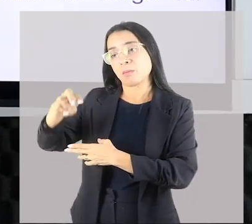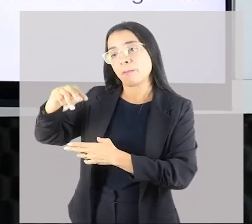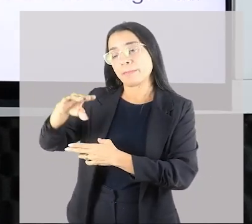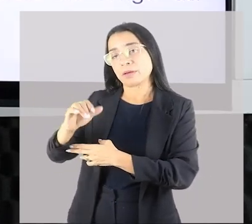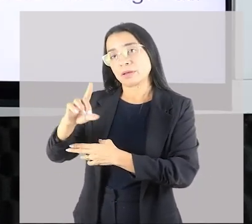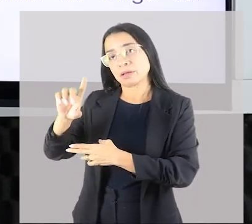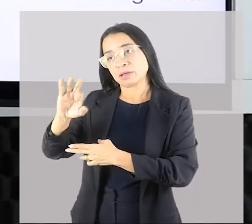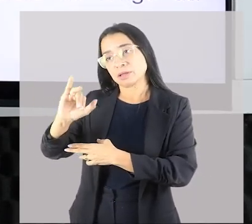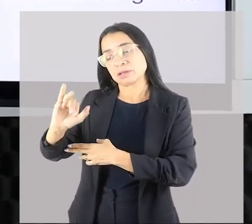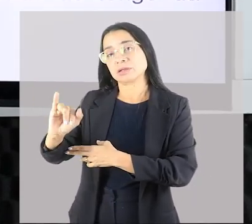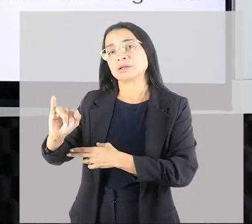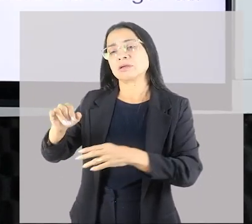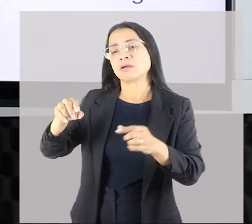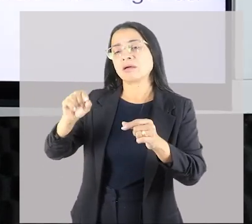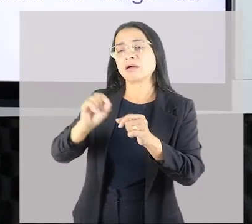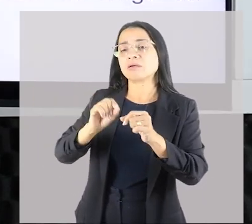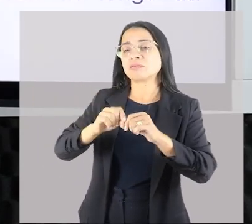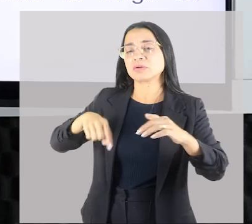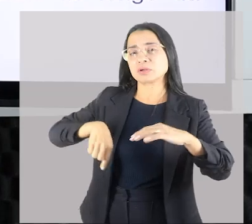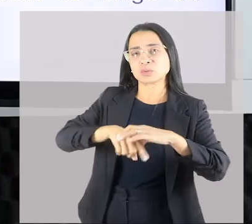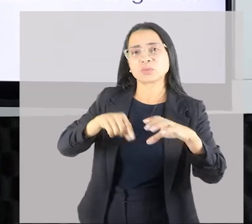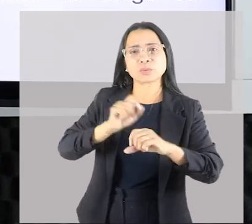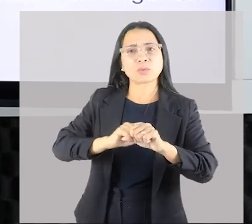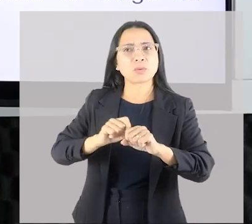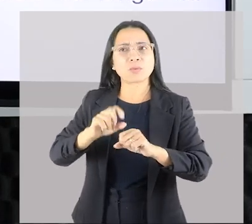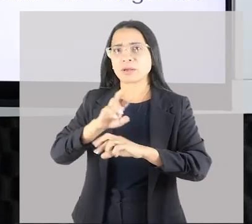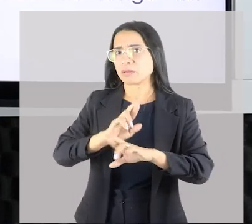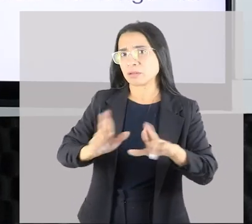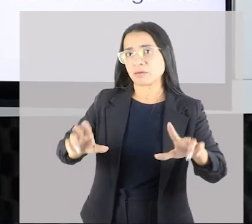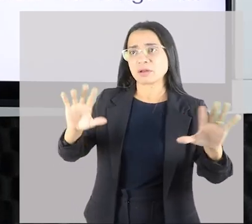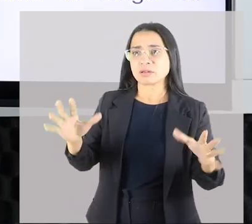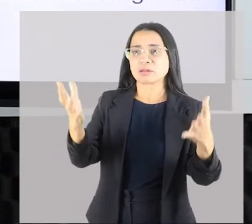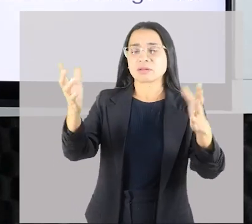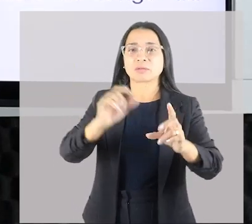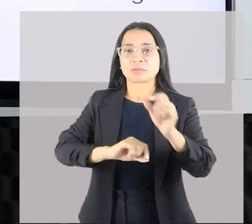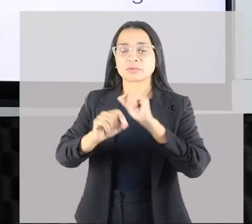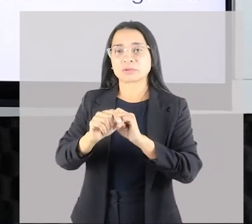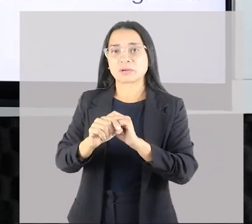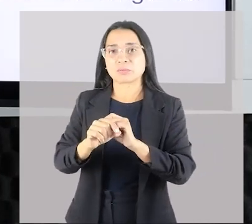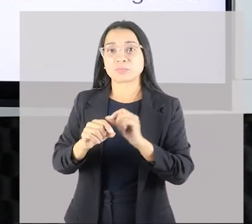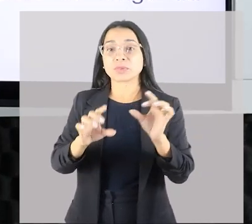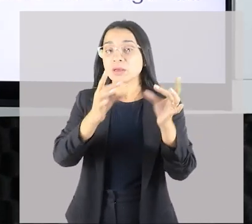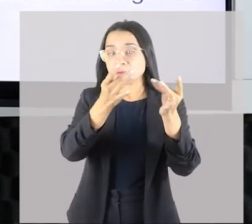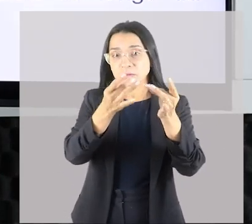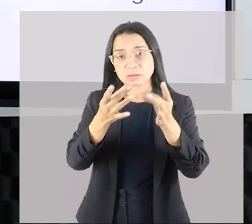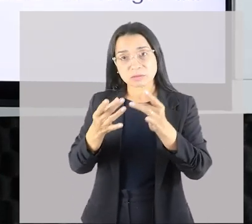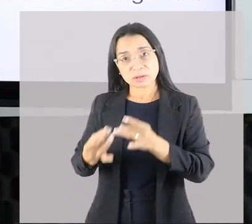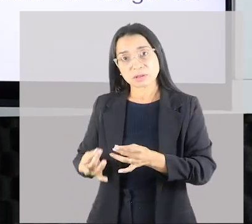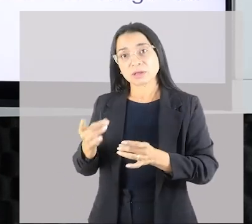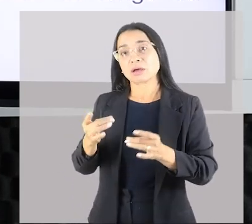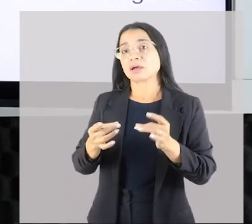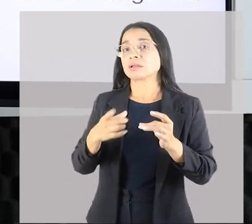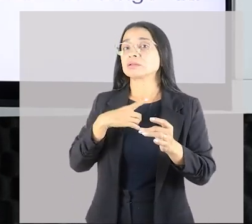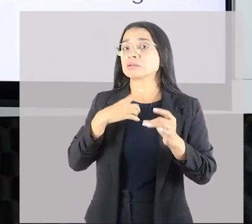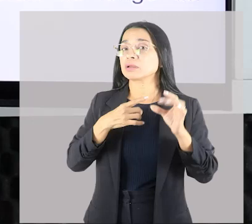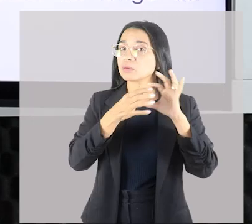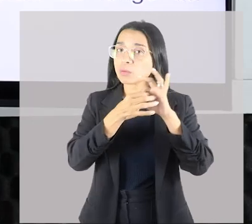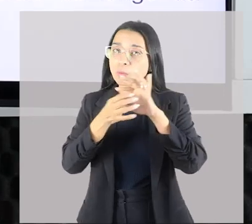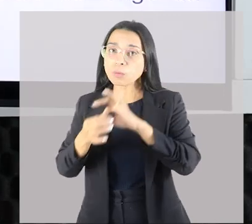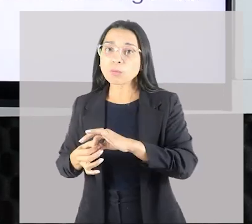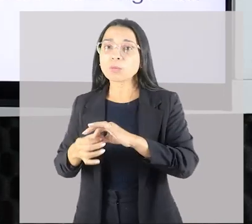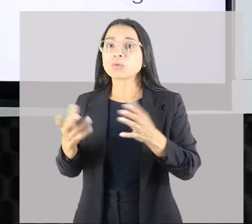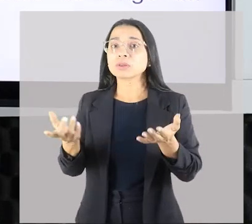galera, ele traz por trás um contexto de muita tensão entre essas regiões, tá certo? Que é um